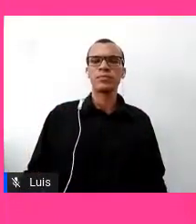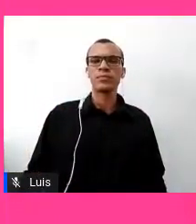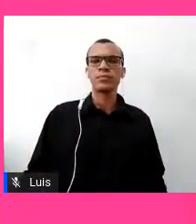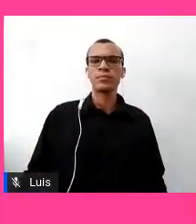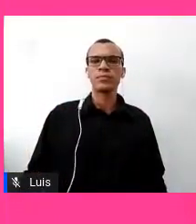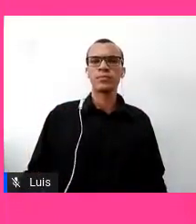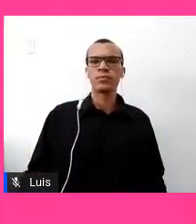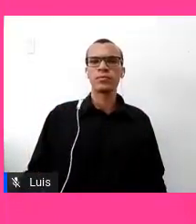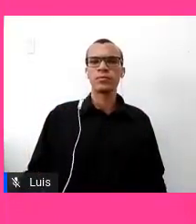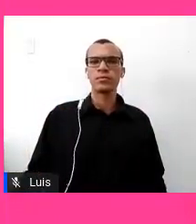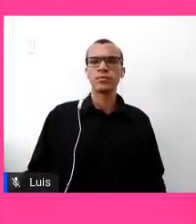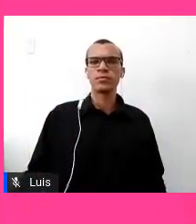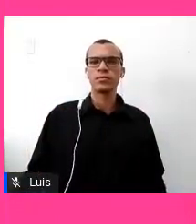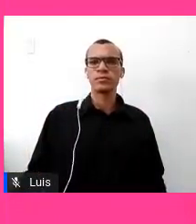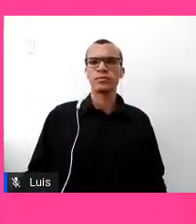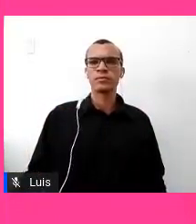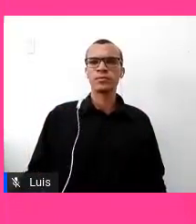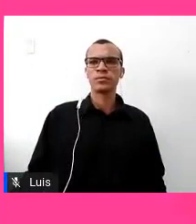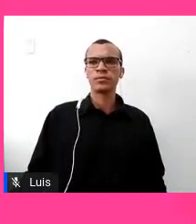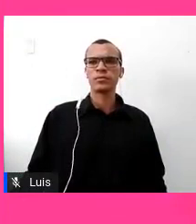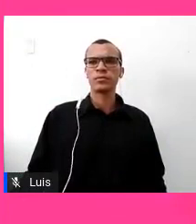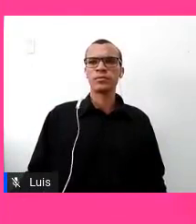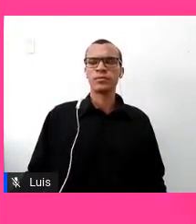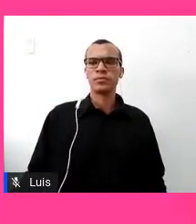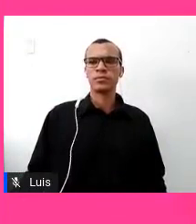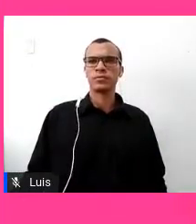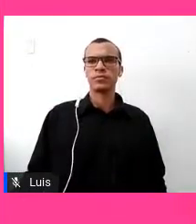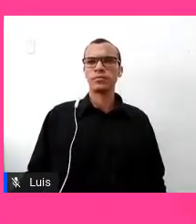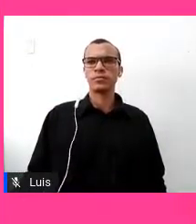Só um momento que eu vou pegar ela.